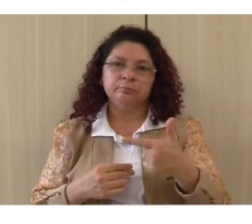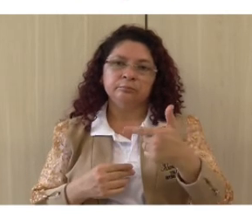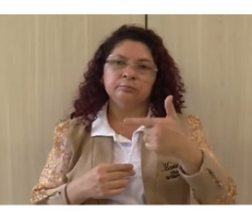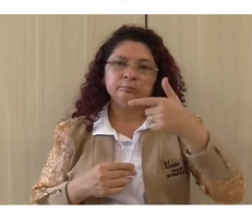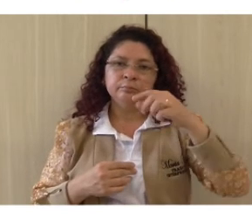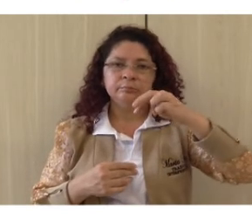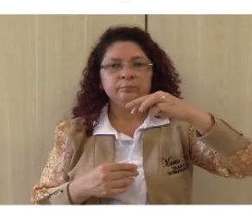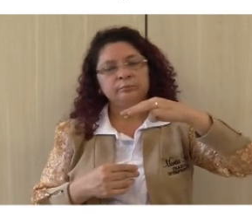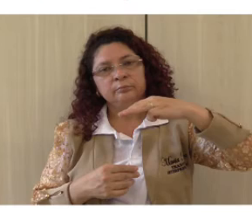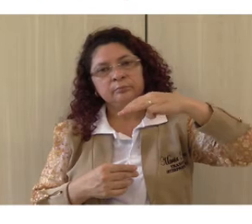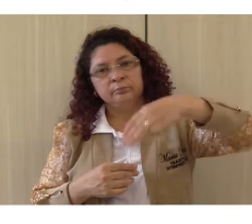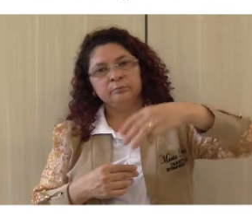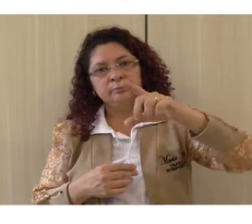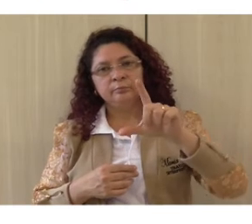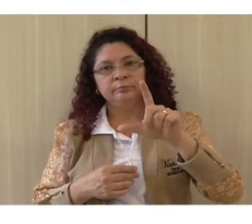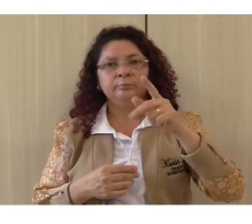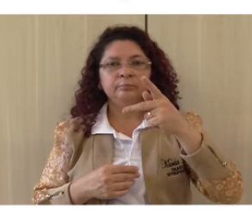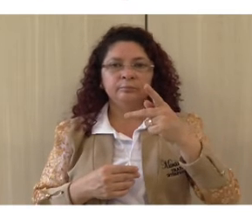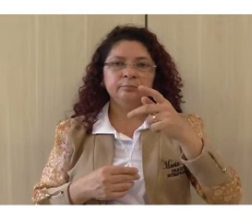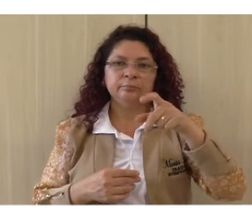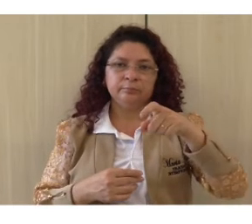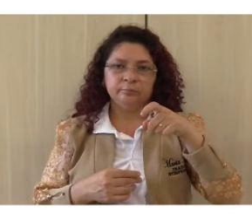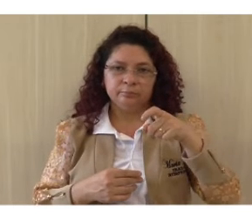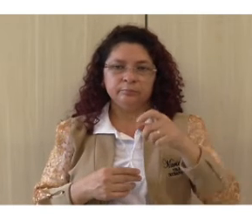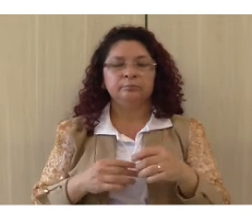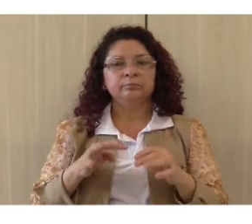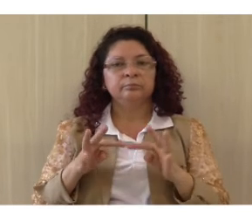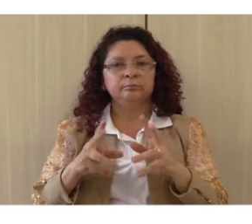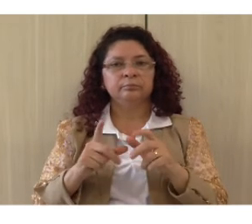MLPX corresponderá à média geral de língua portuguesa.